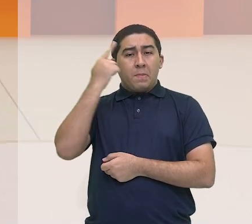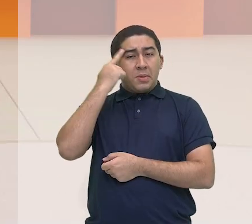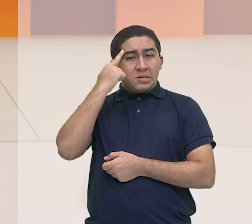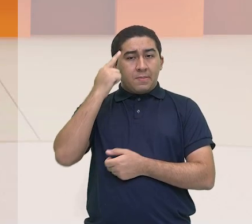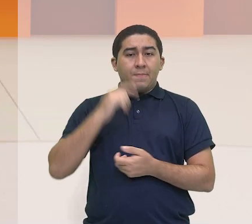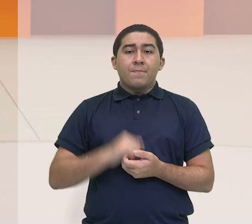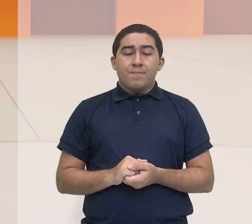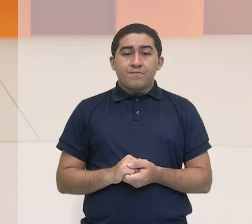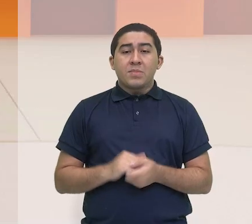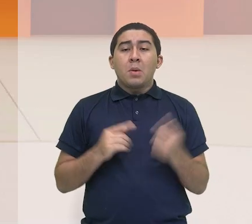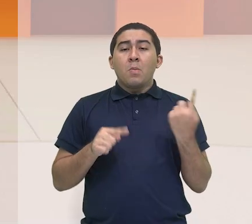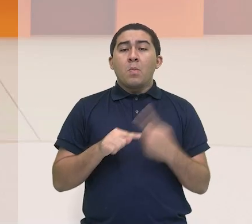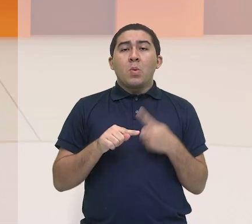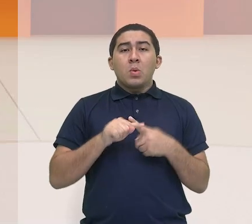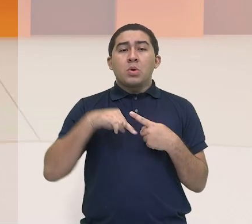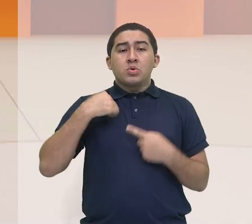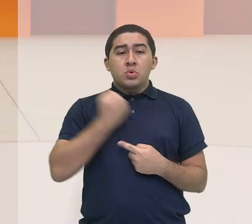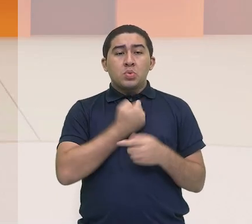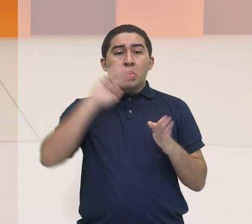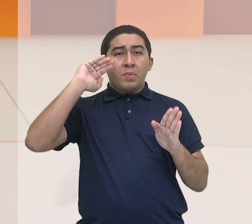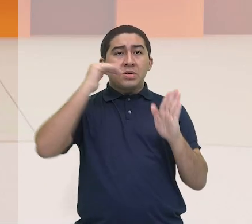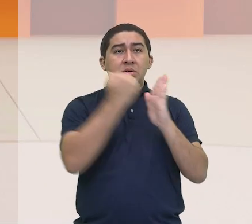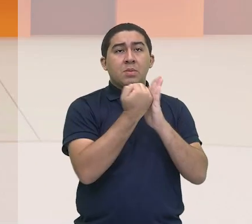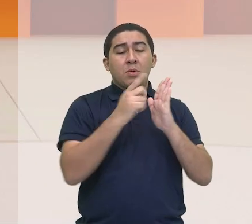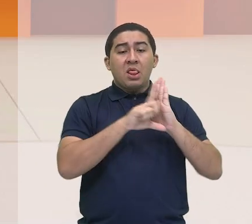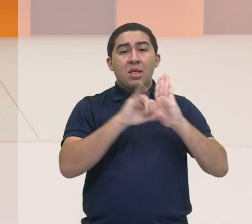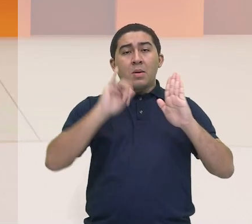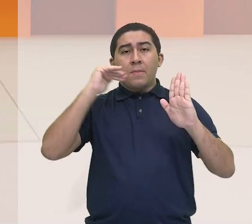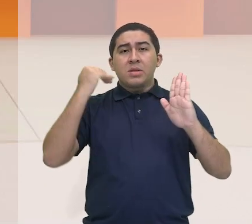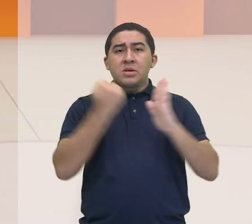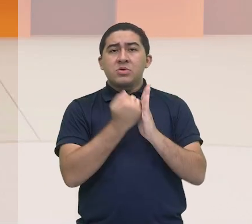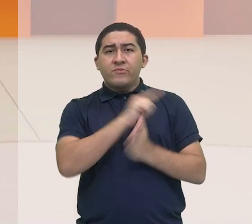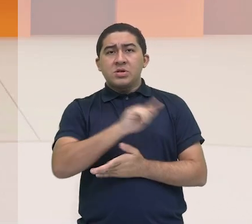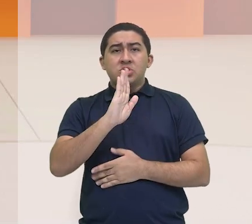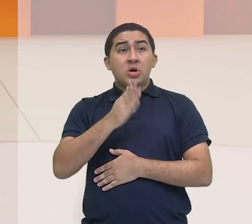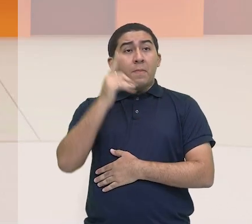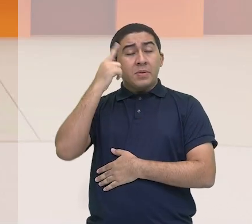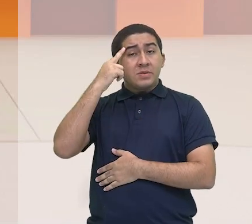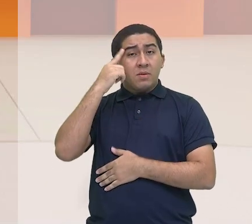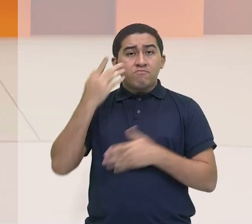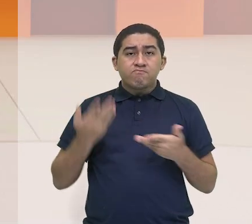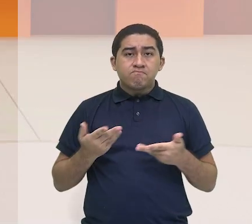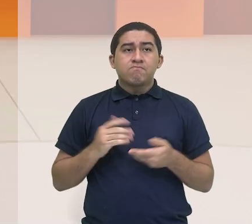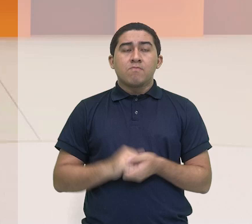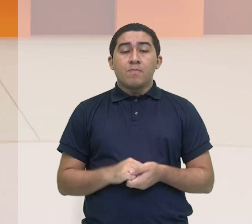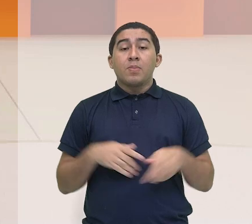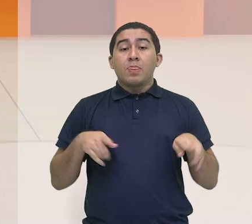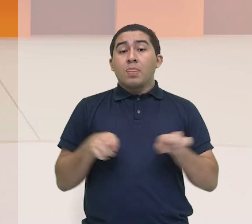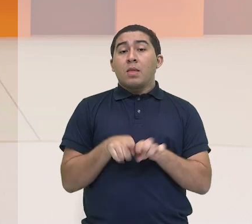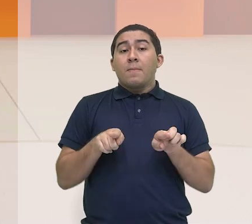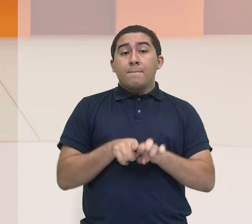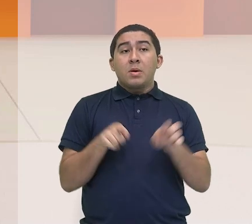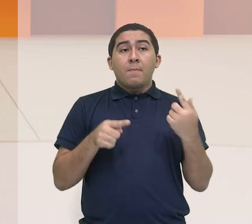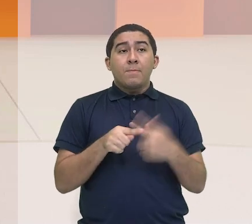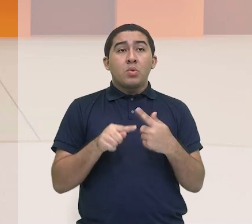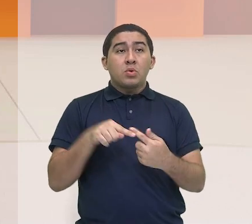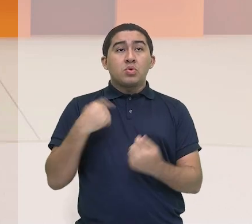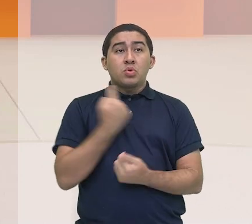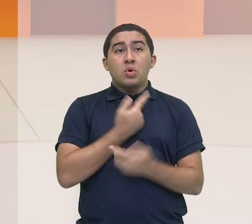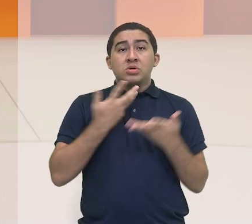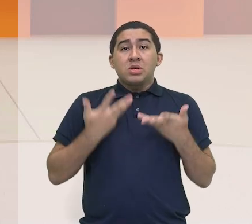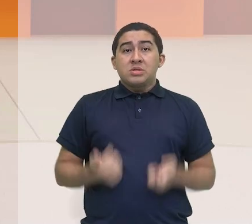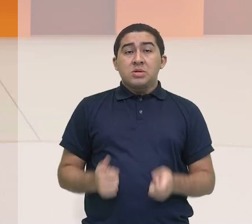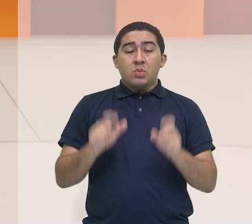pouquinho. Por que obedecemos às leis? Já pararam para pensar nisso? Por que aceitamos